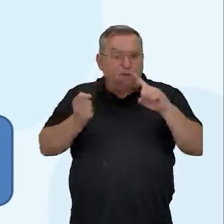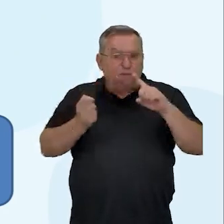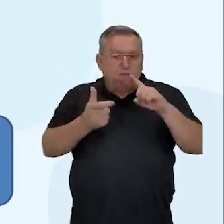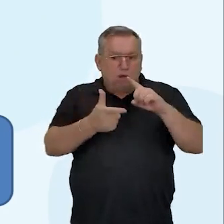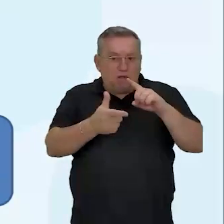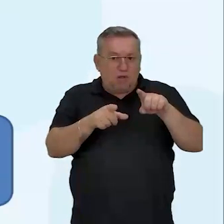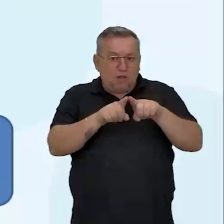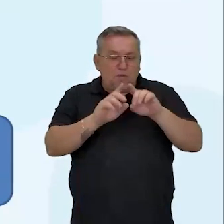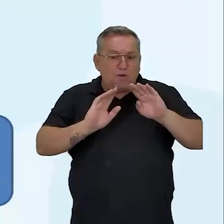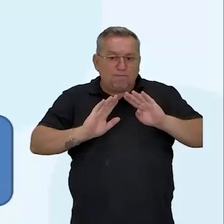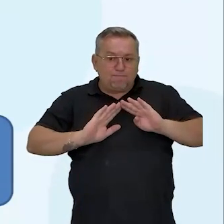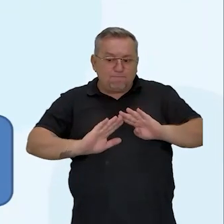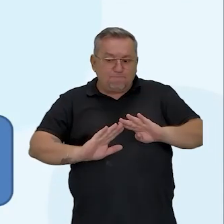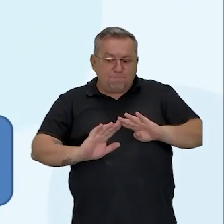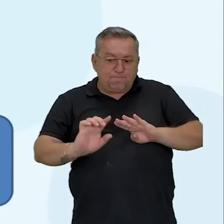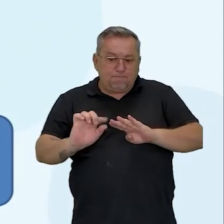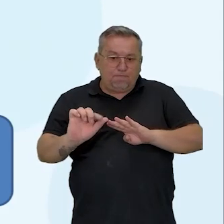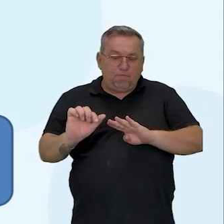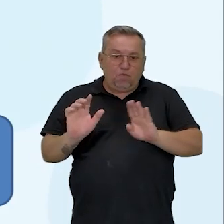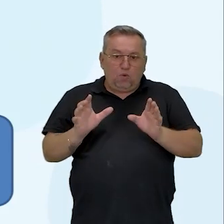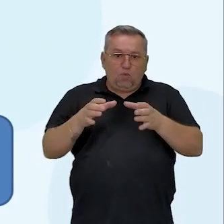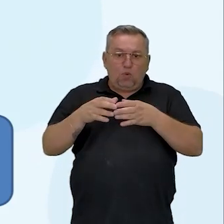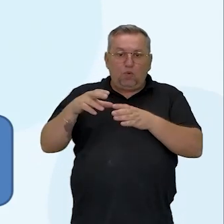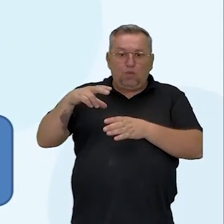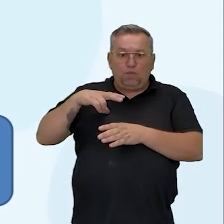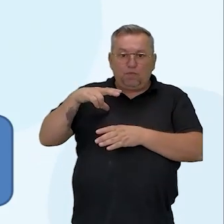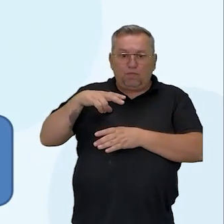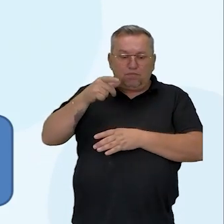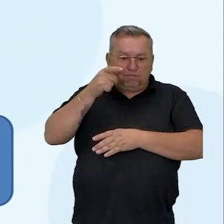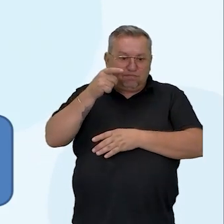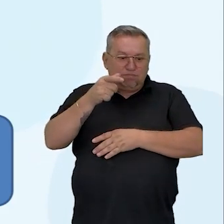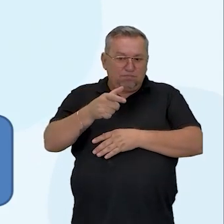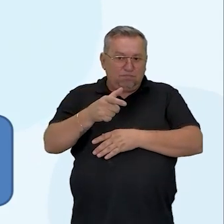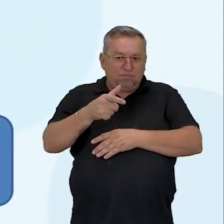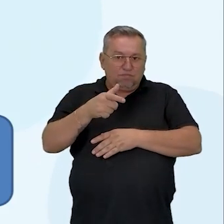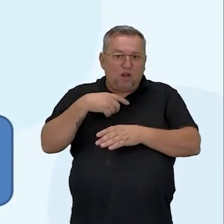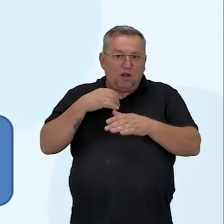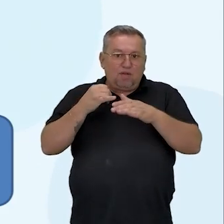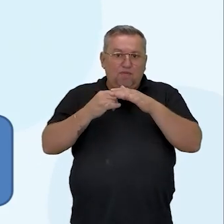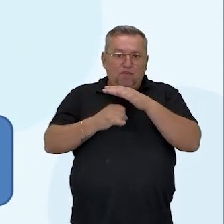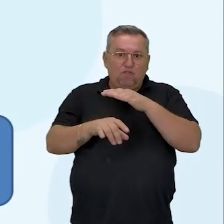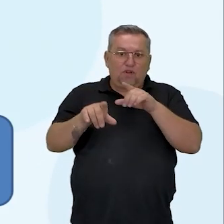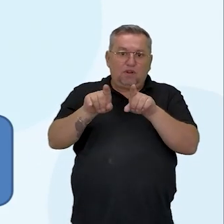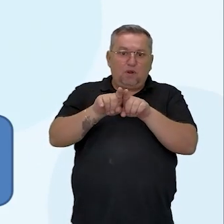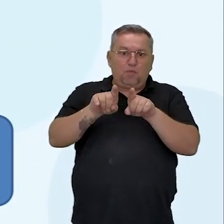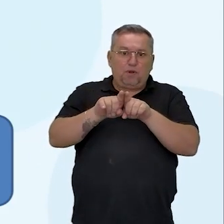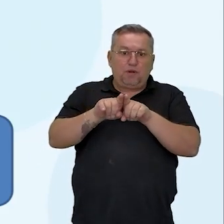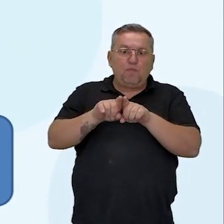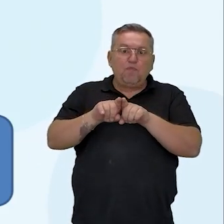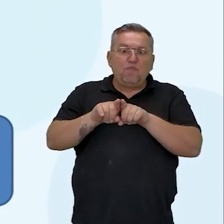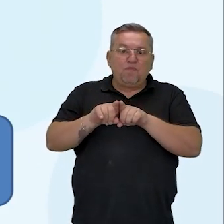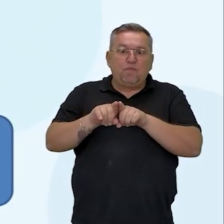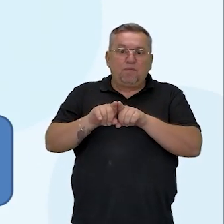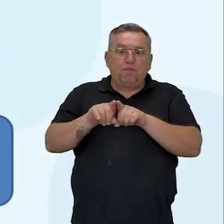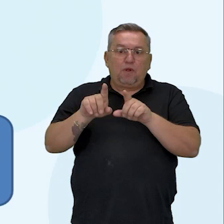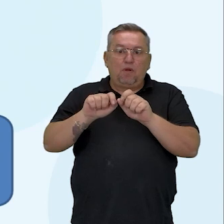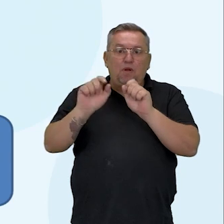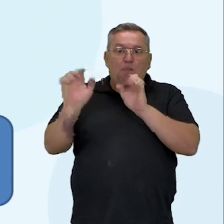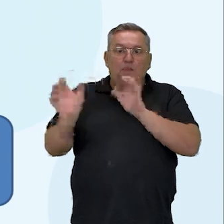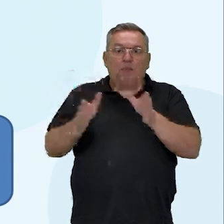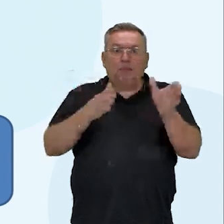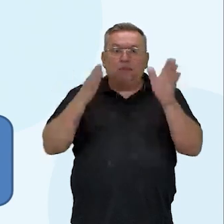vai emprestar dinheiro para os grupos privados interessados em investirem na